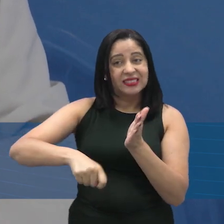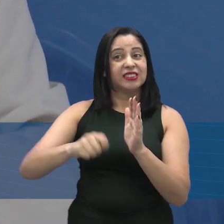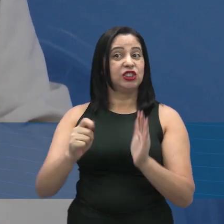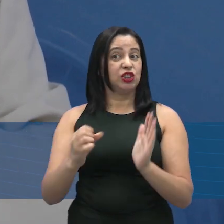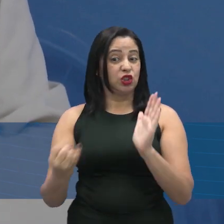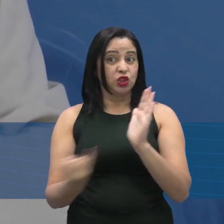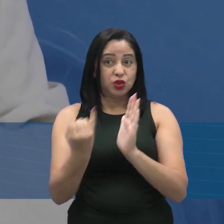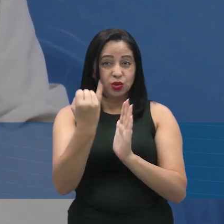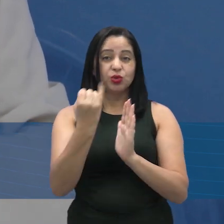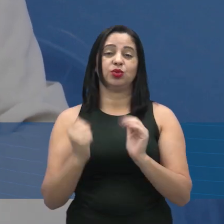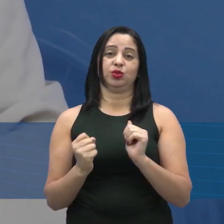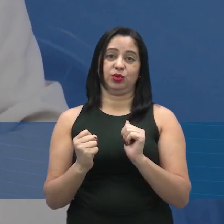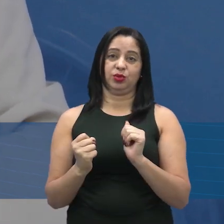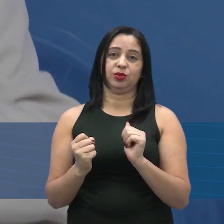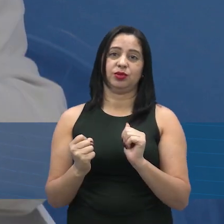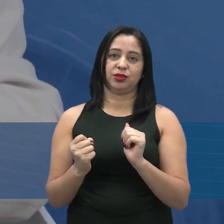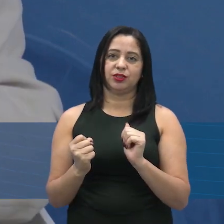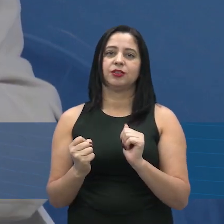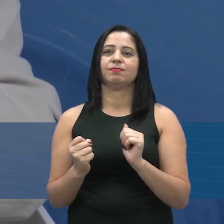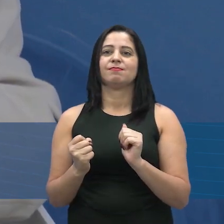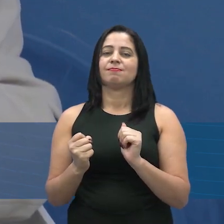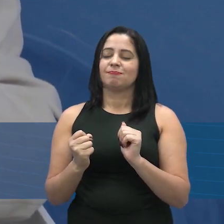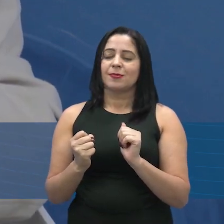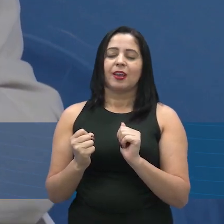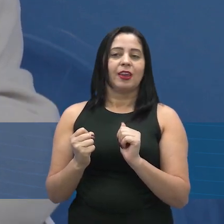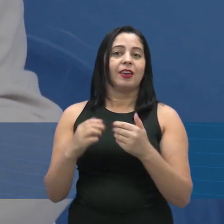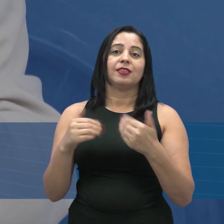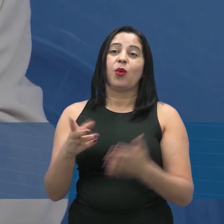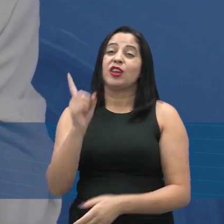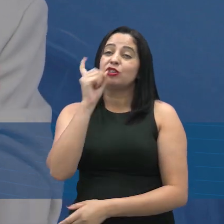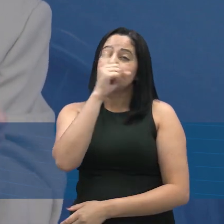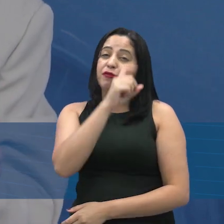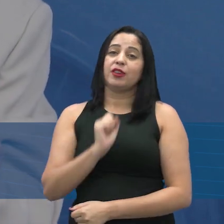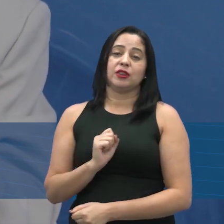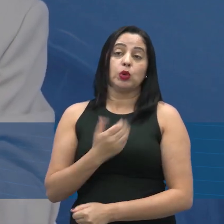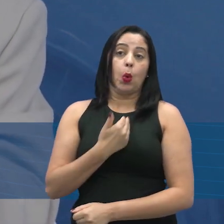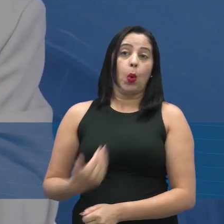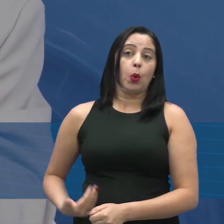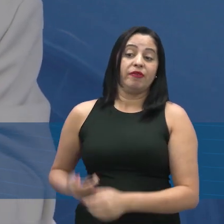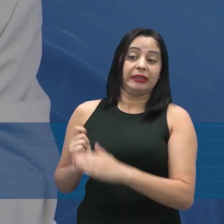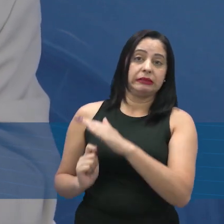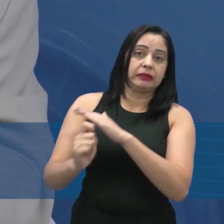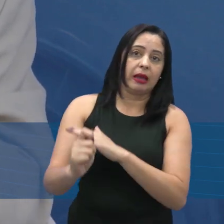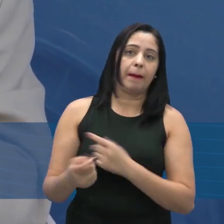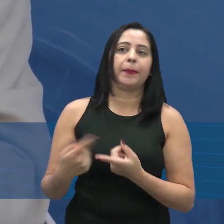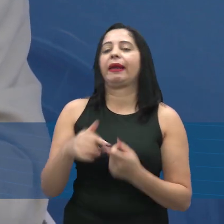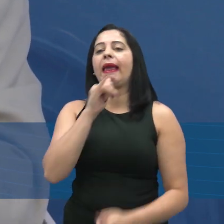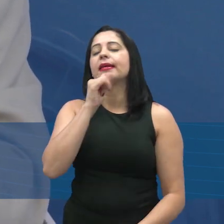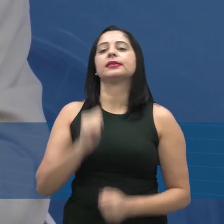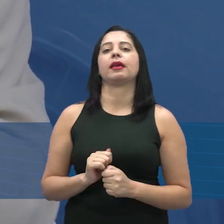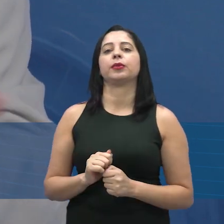brasileira, isso acaba inviabilizando a própria políticas públicas, porque você, de repente, faz uma aquisição e, ao longo do